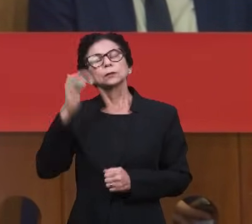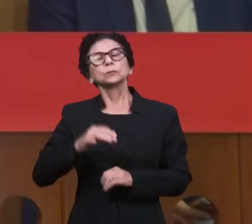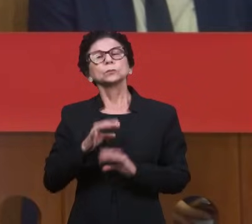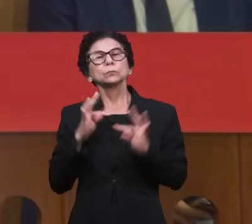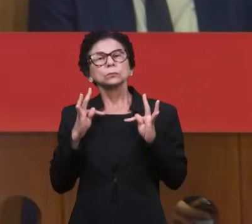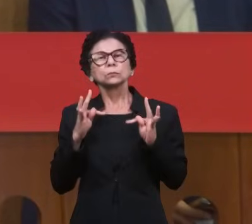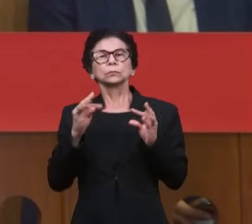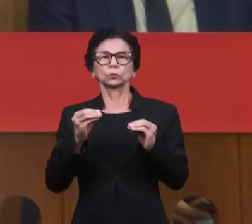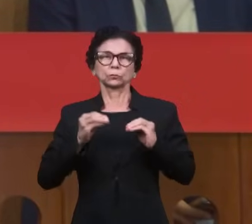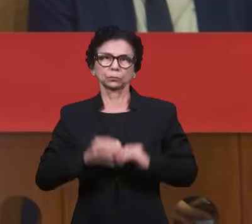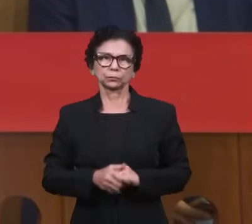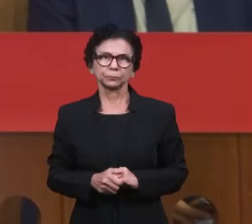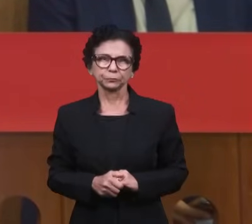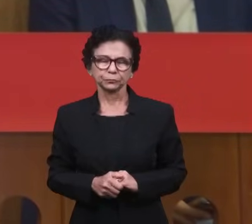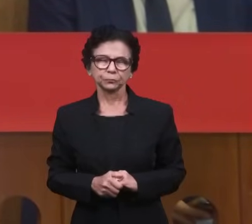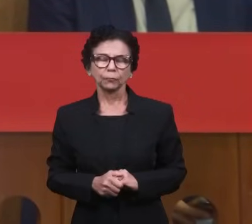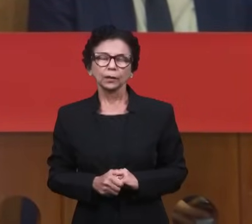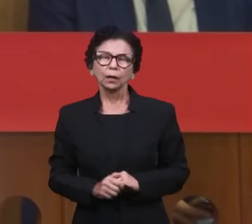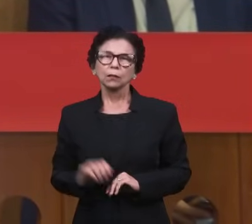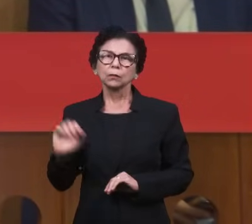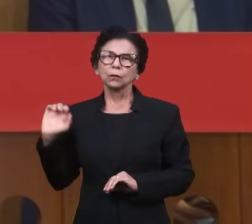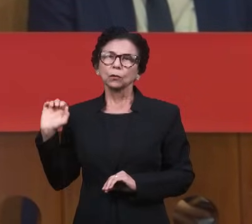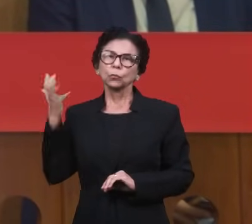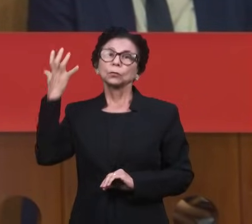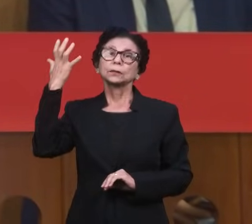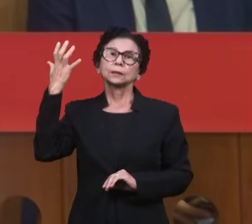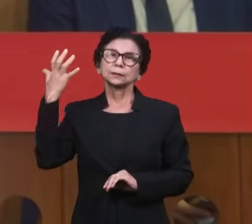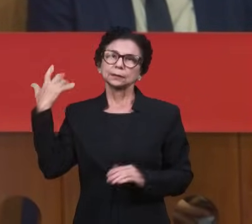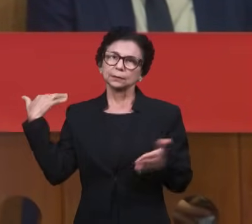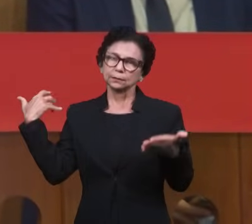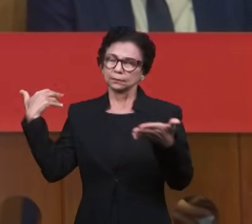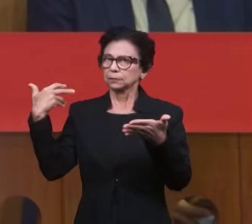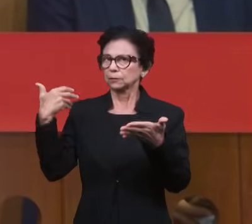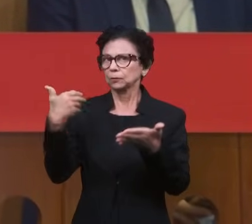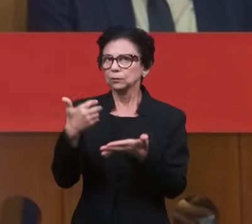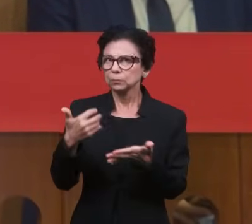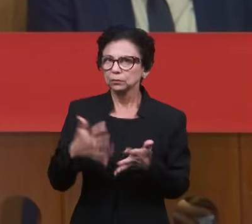veio acontecendo aquilo que